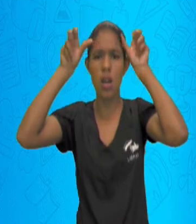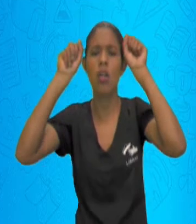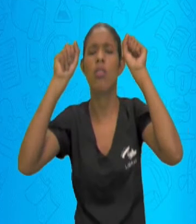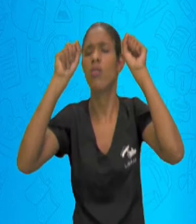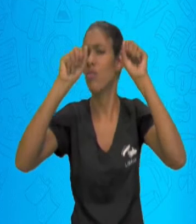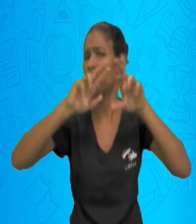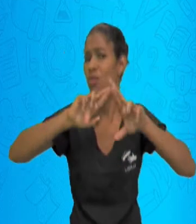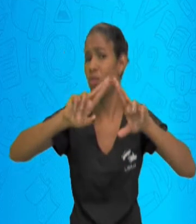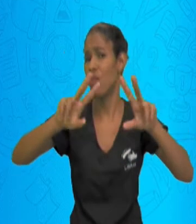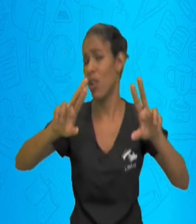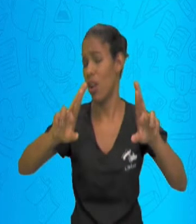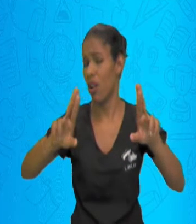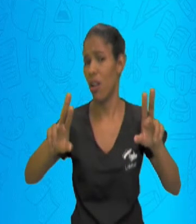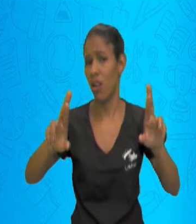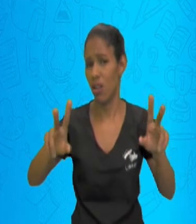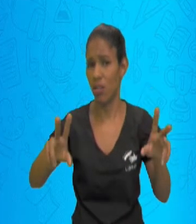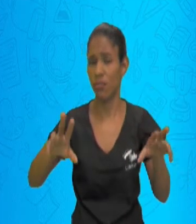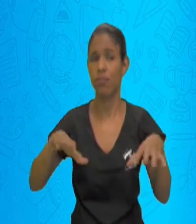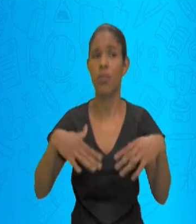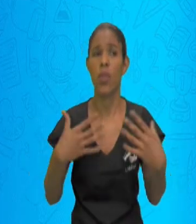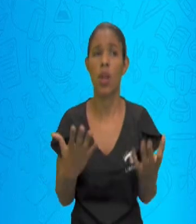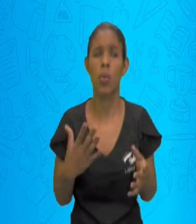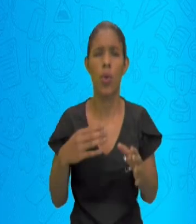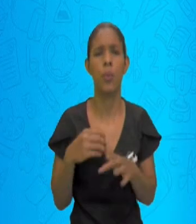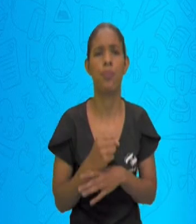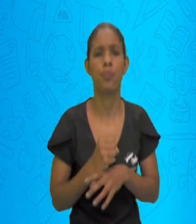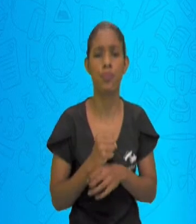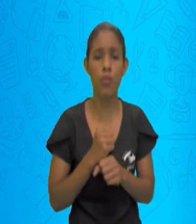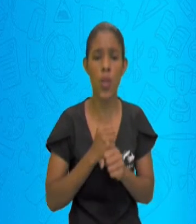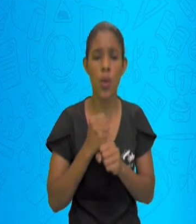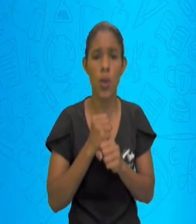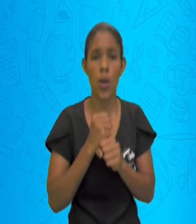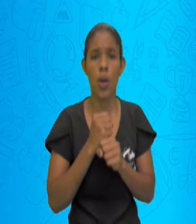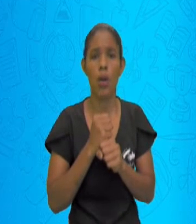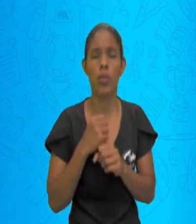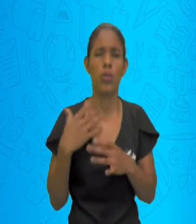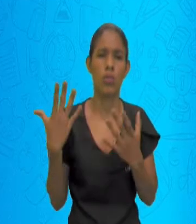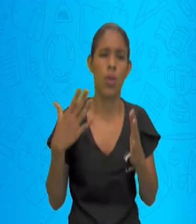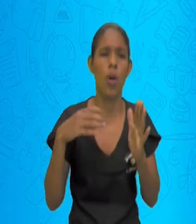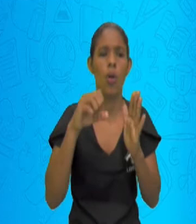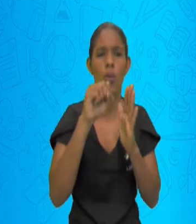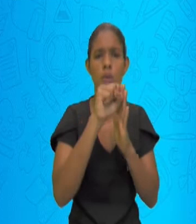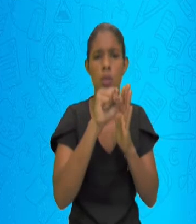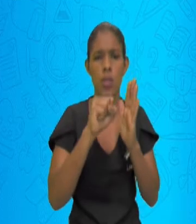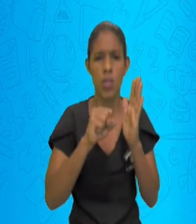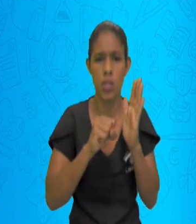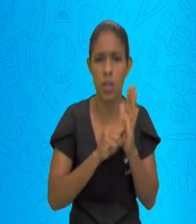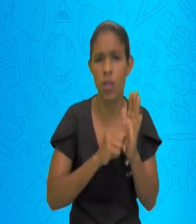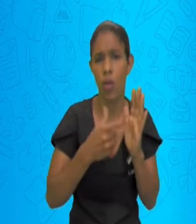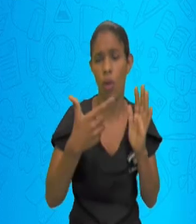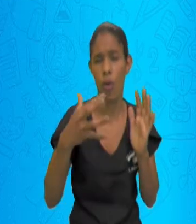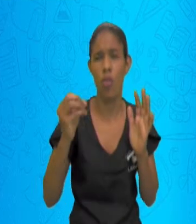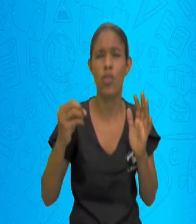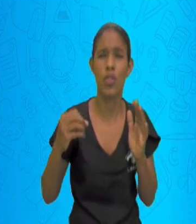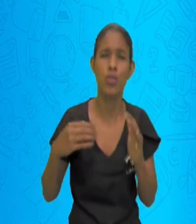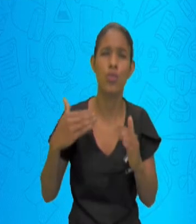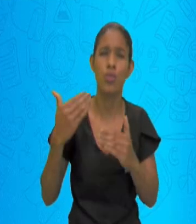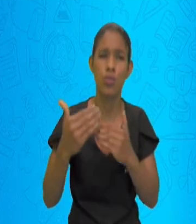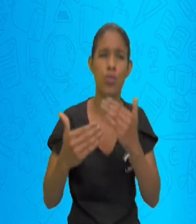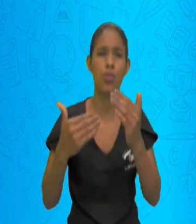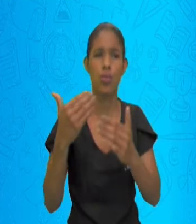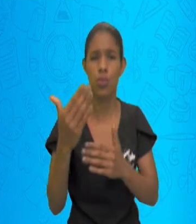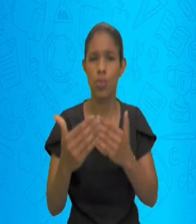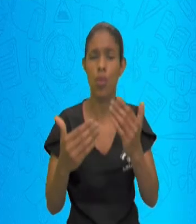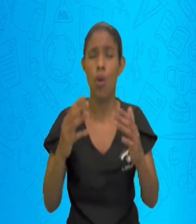e por aí vai. Ao longo do século XX, o carnaval popularizou-se ainda mais no Brasil e conheceu uma diversidade de